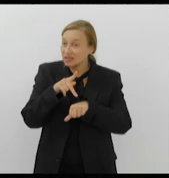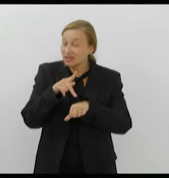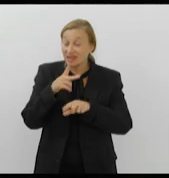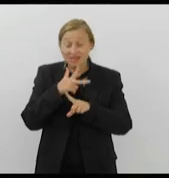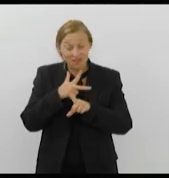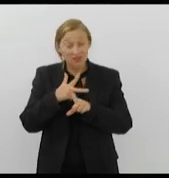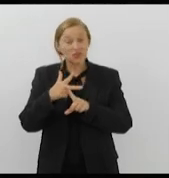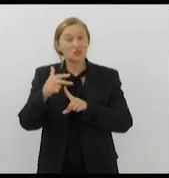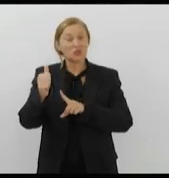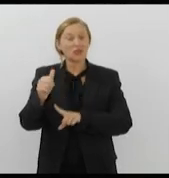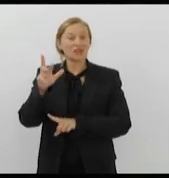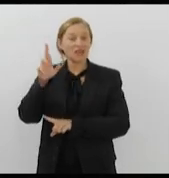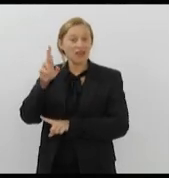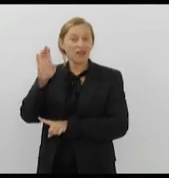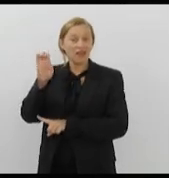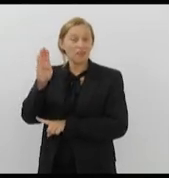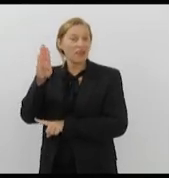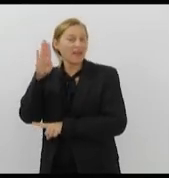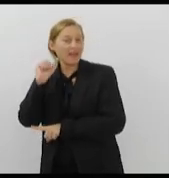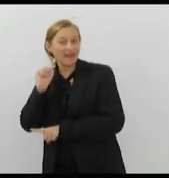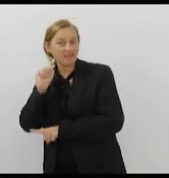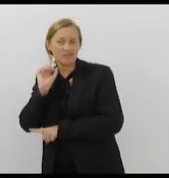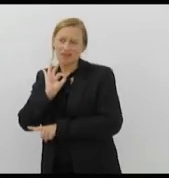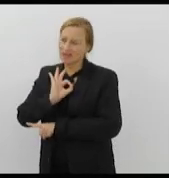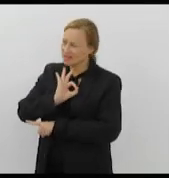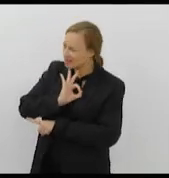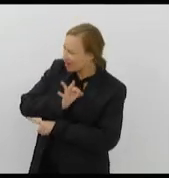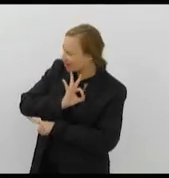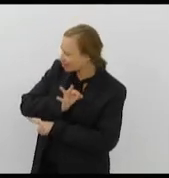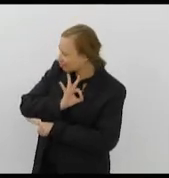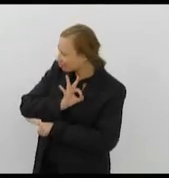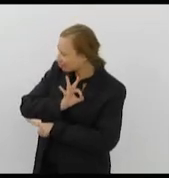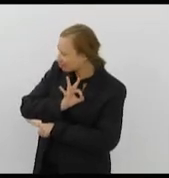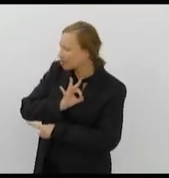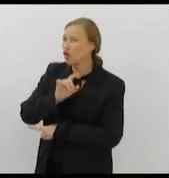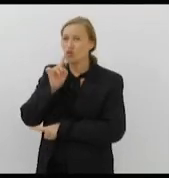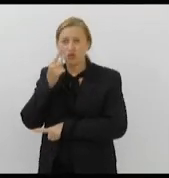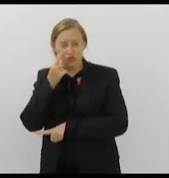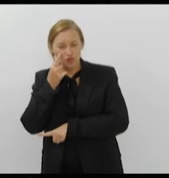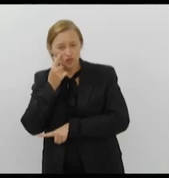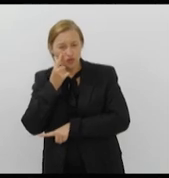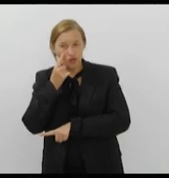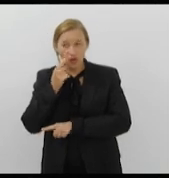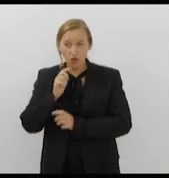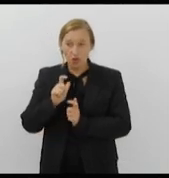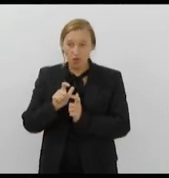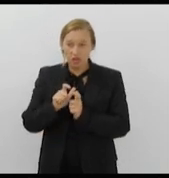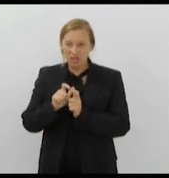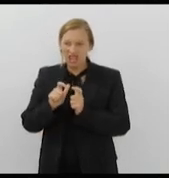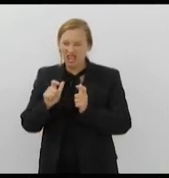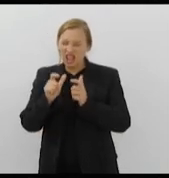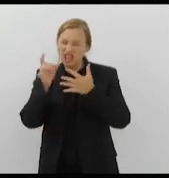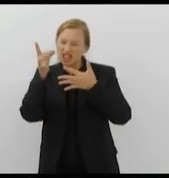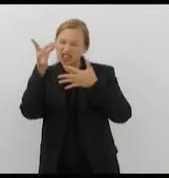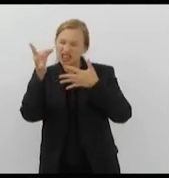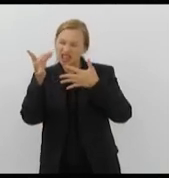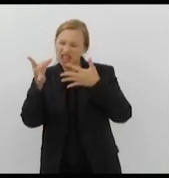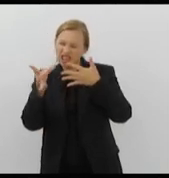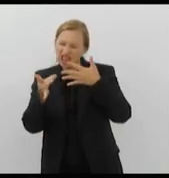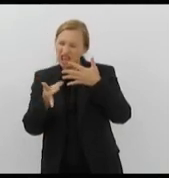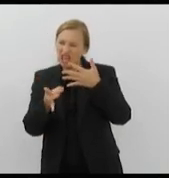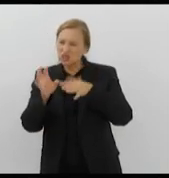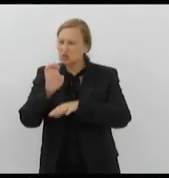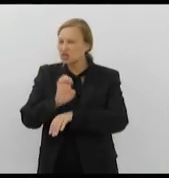vitória da Rebeca de Andrade. É claro que você vê assim um volume de medalhas dos Estados Unidos,